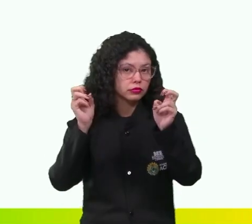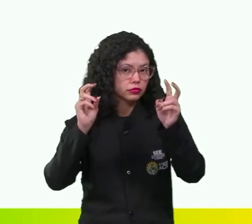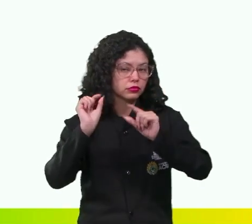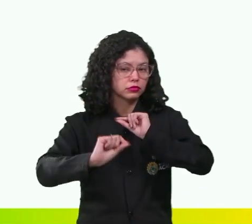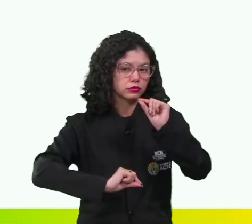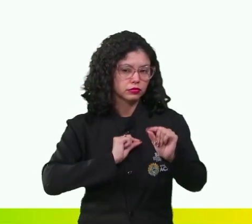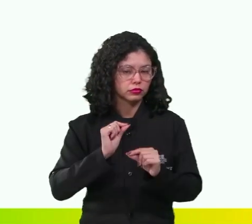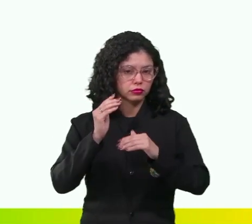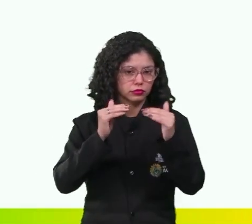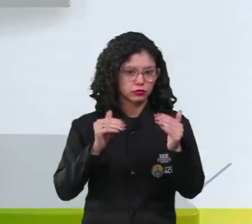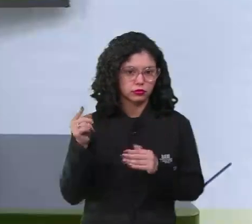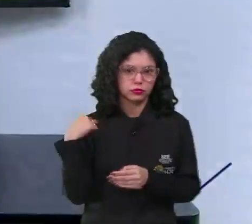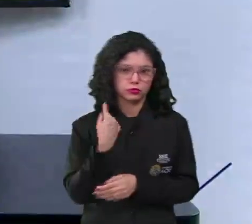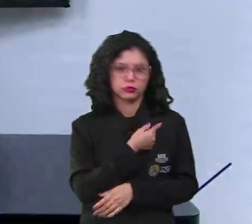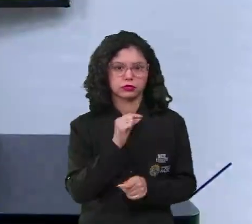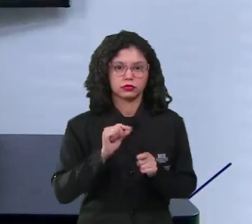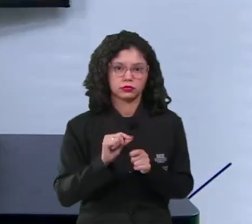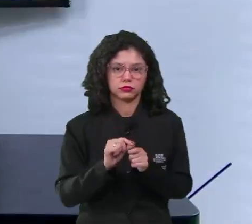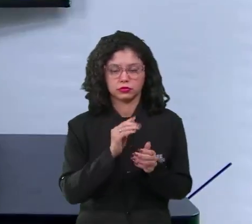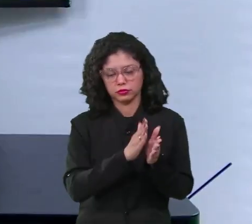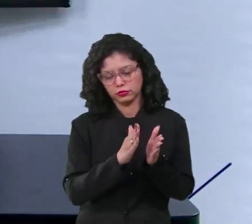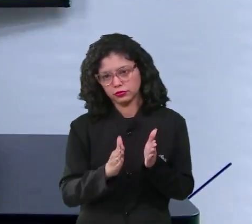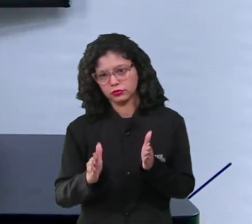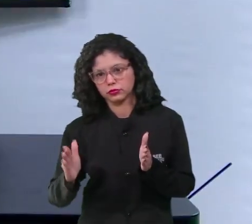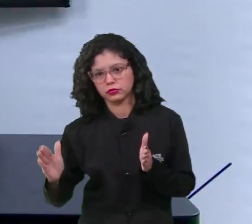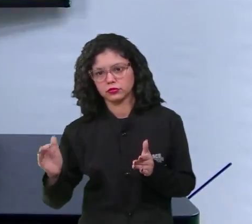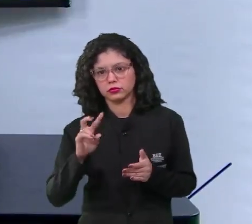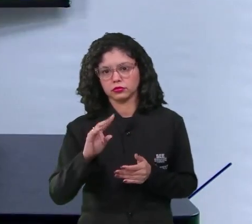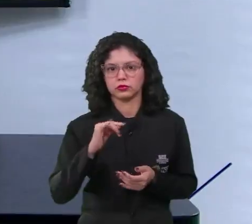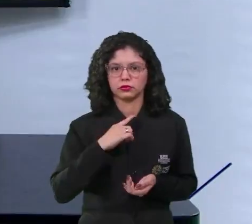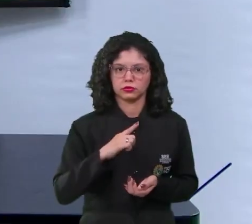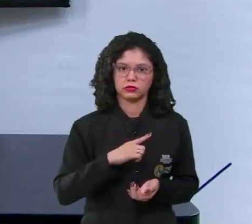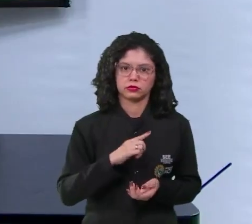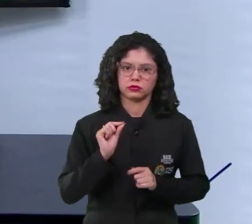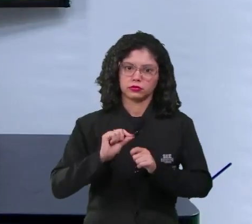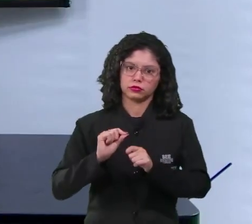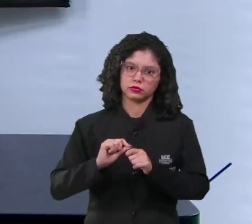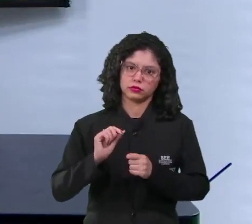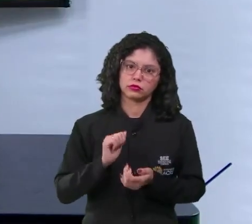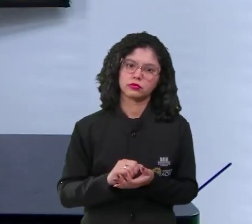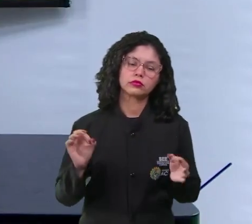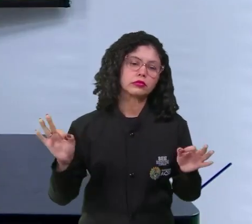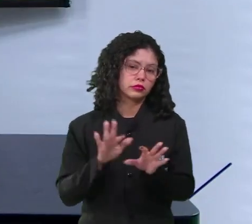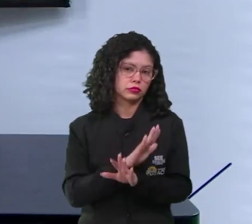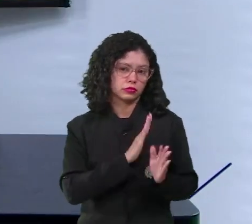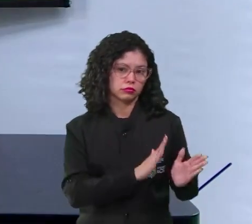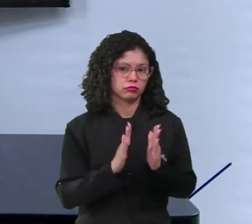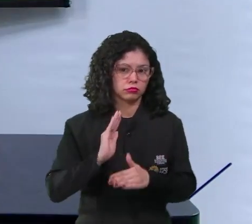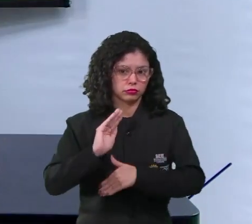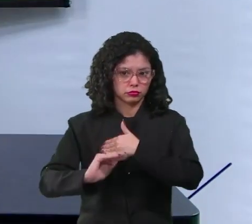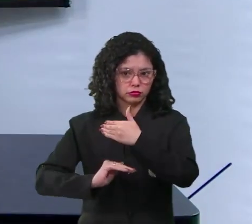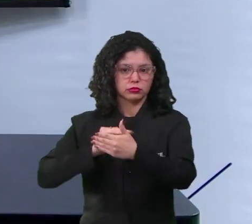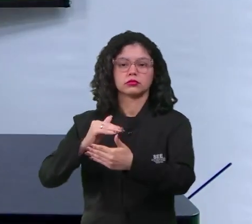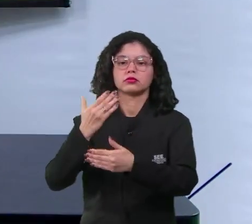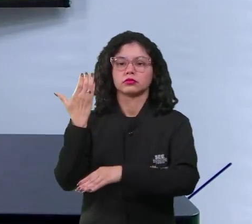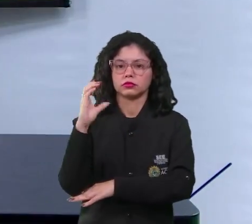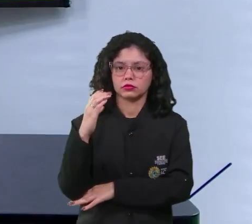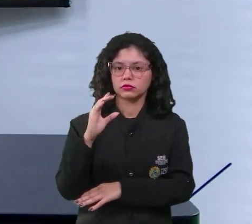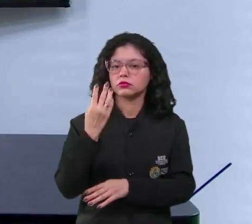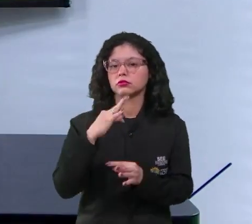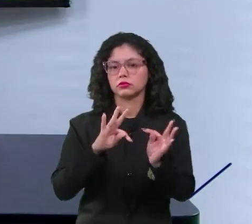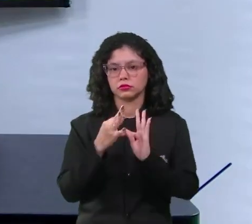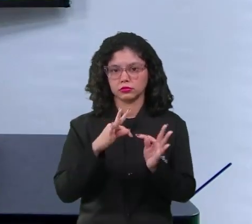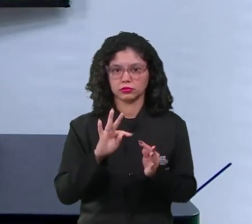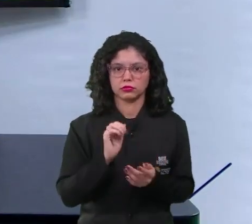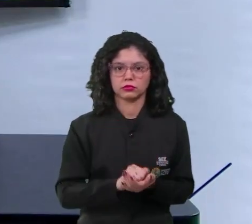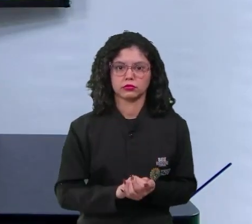que tudo que a gente vai degradando, a gente vai reparando a partir do desenvolvimento científico e